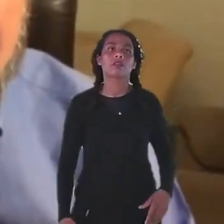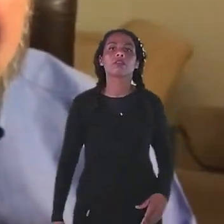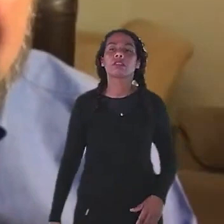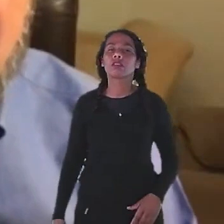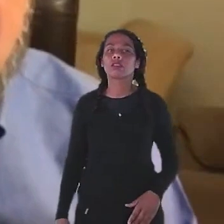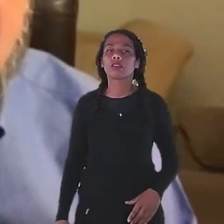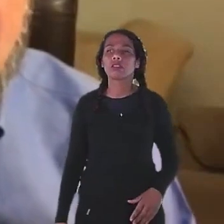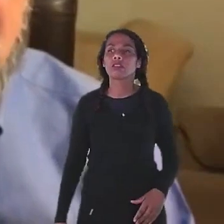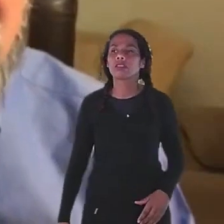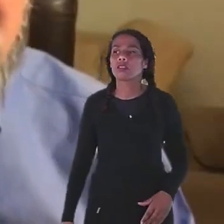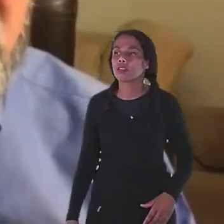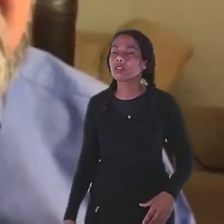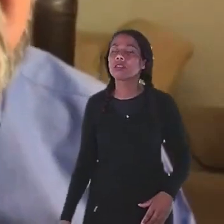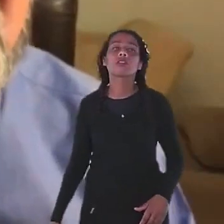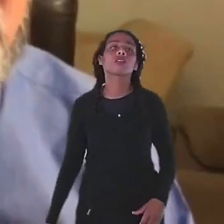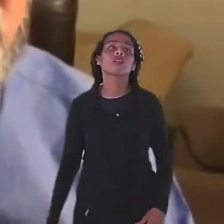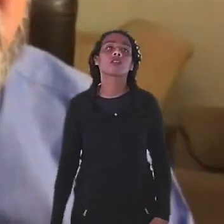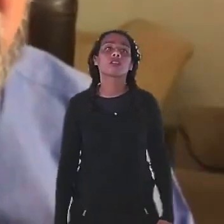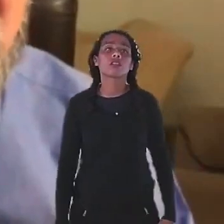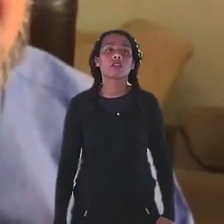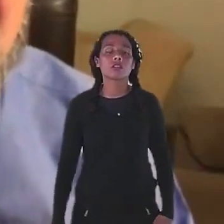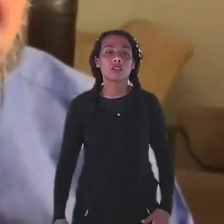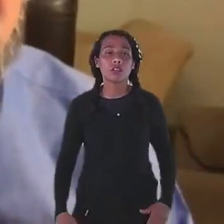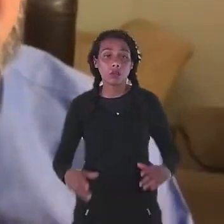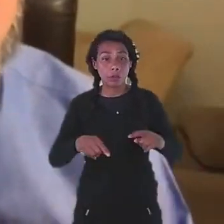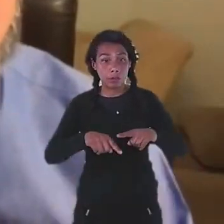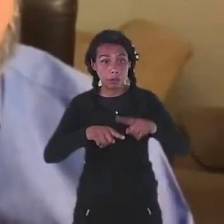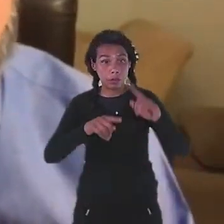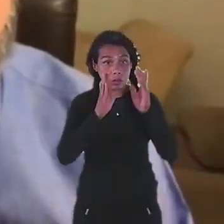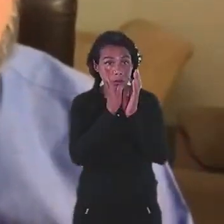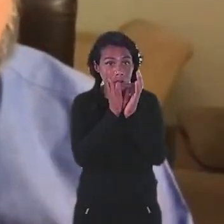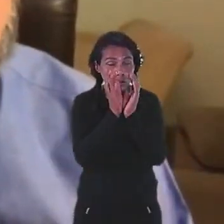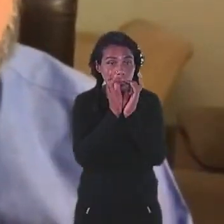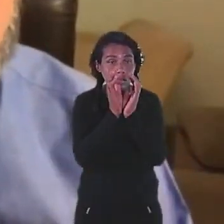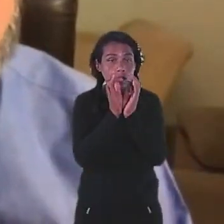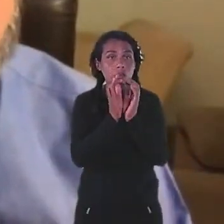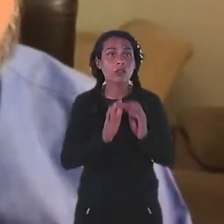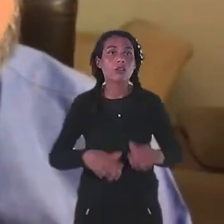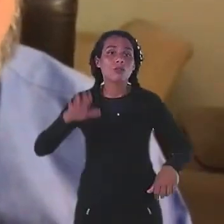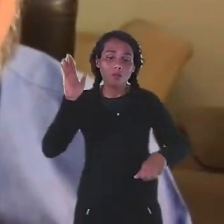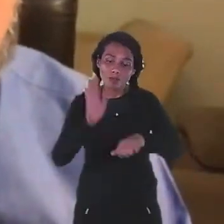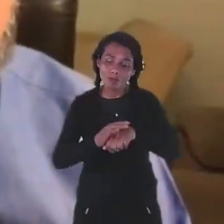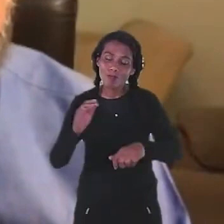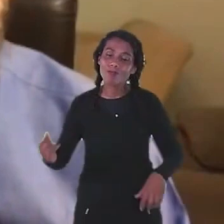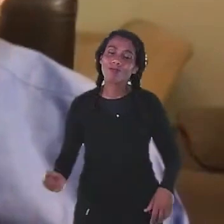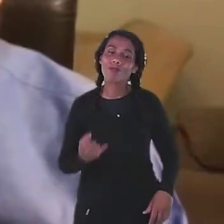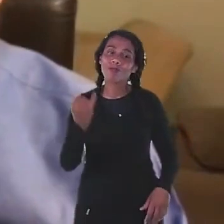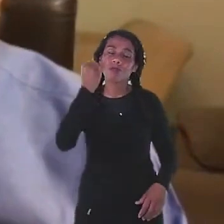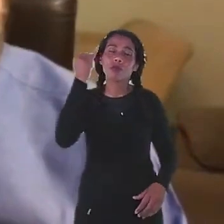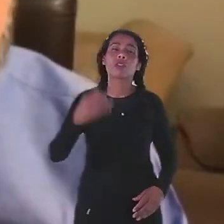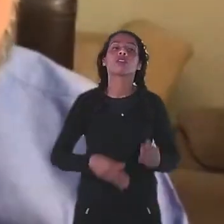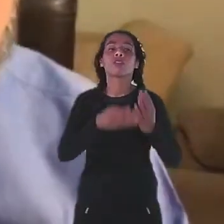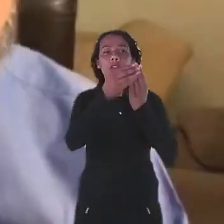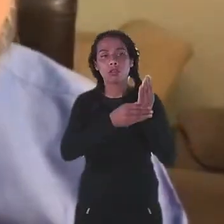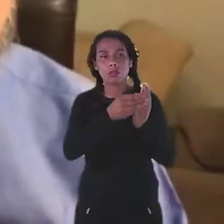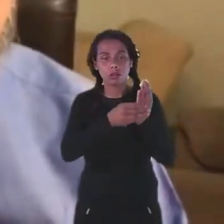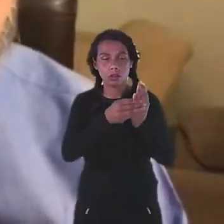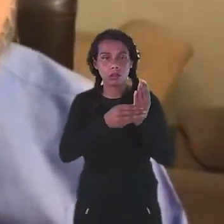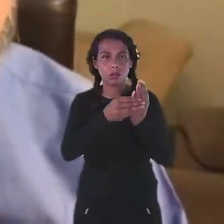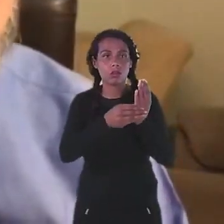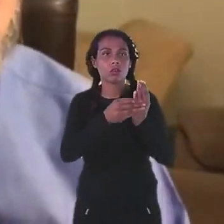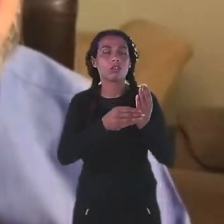fora é determinado pelo tipo de cérebro que a gente tem. Então, eu, logo no início do livro, você deve ter visto, Afonso, faço